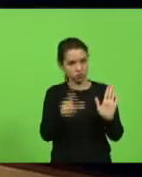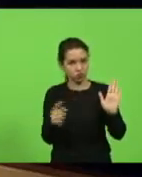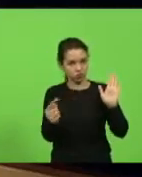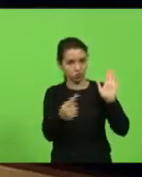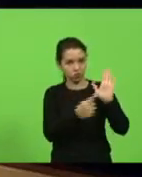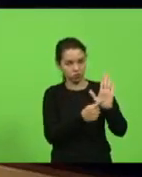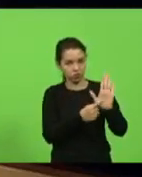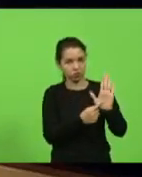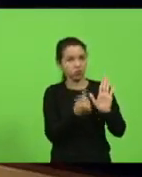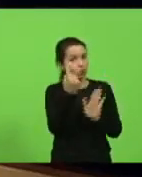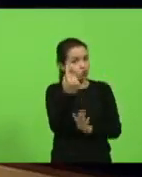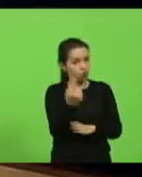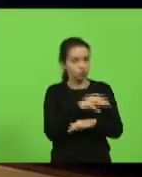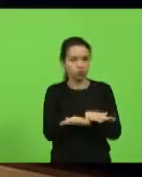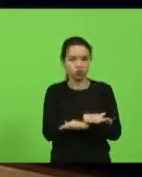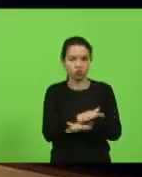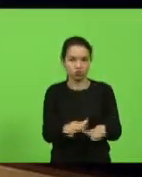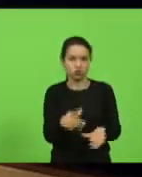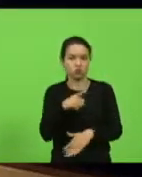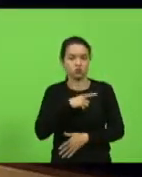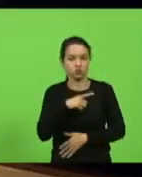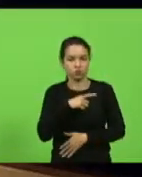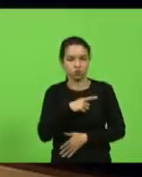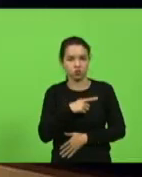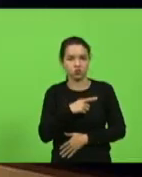um, somente um, o de omissão.